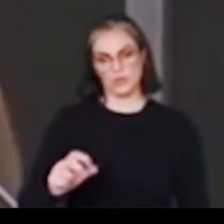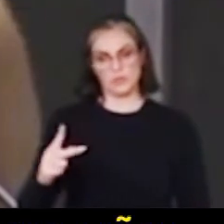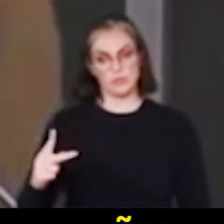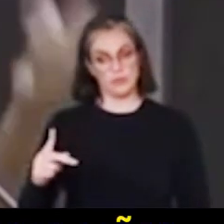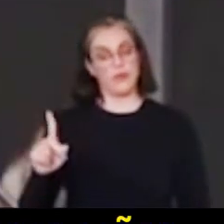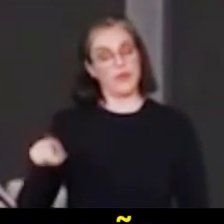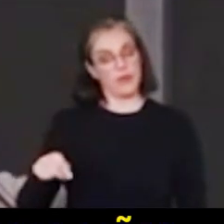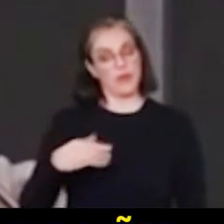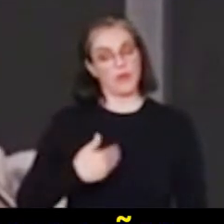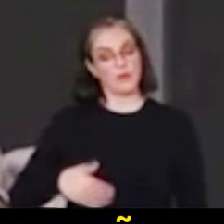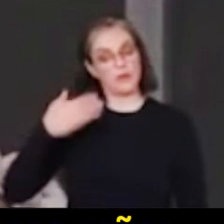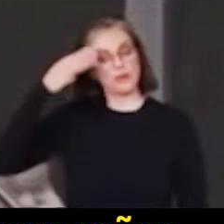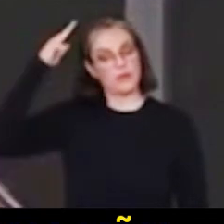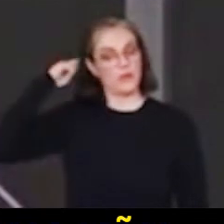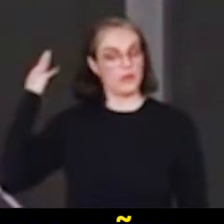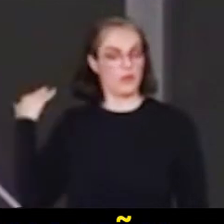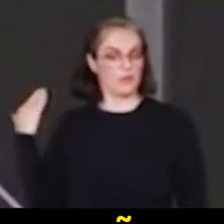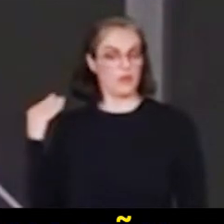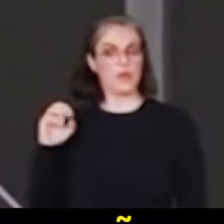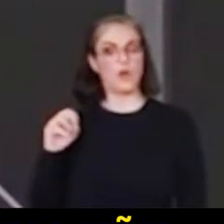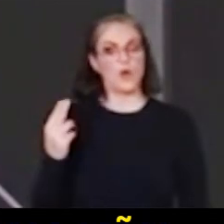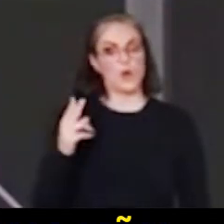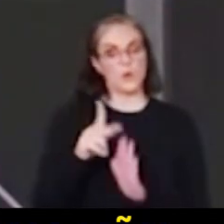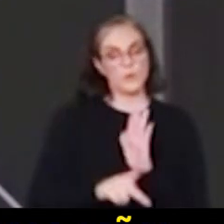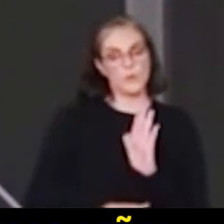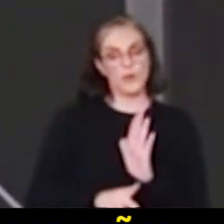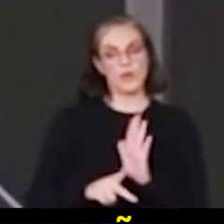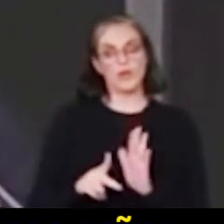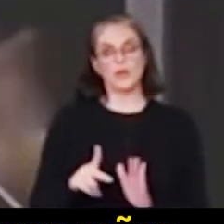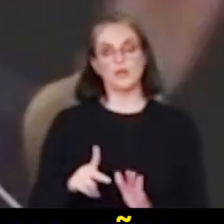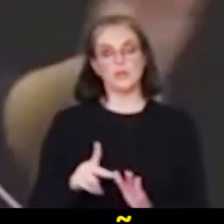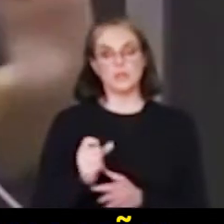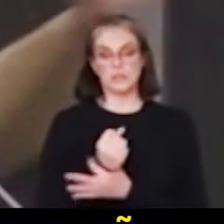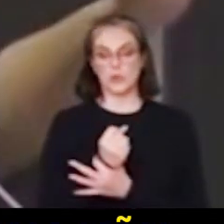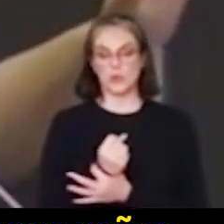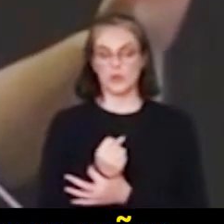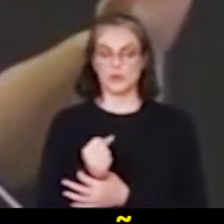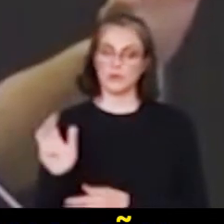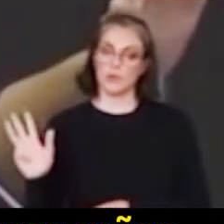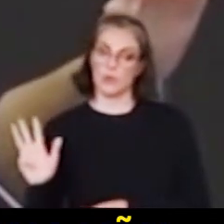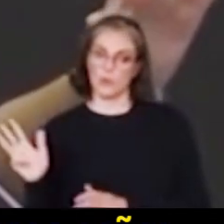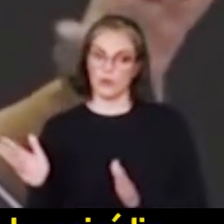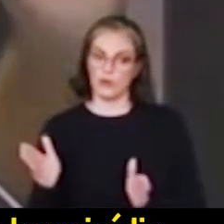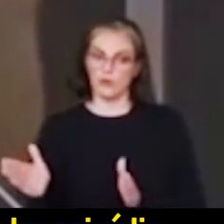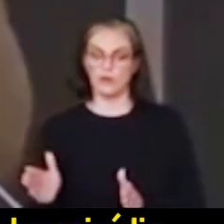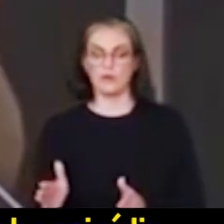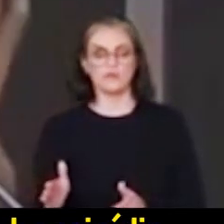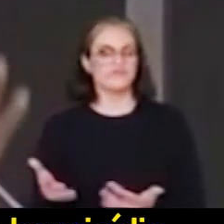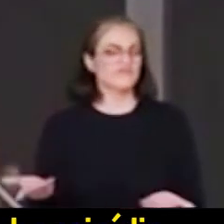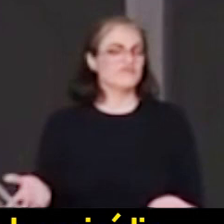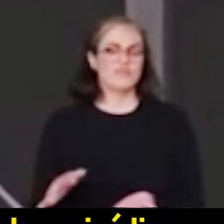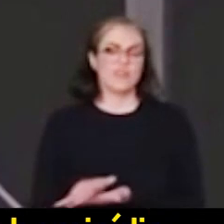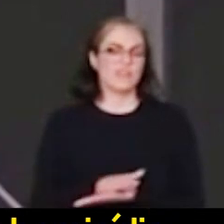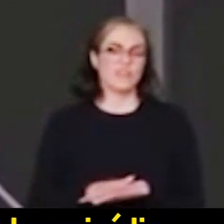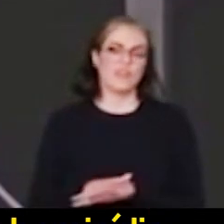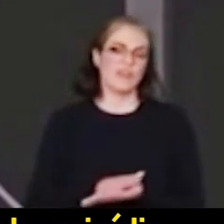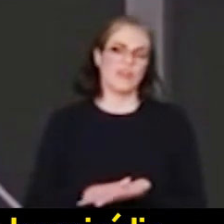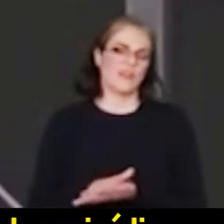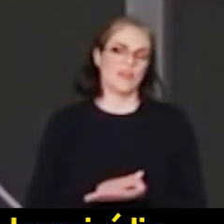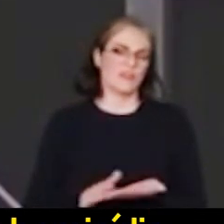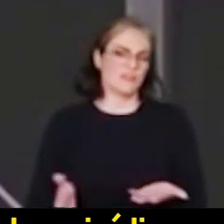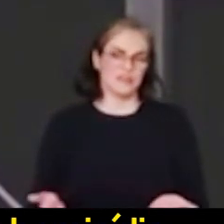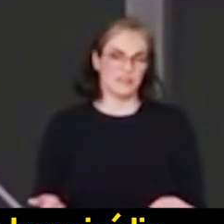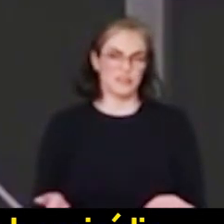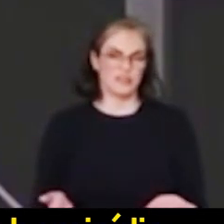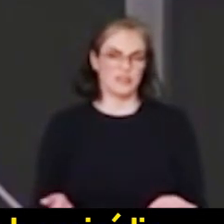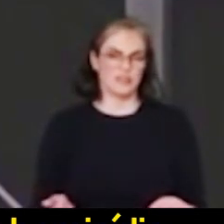os planos nacionais de segurança dos governos Lula. Nenhuma dessas ações, que são variáveis a serem